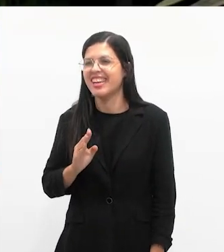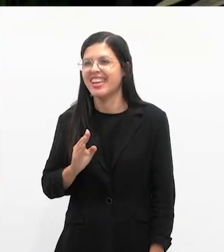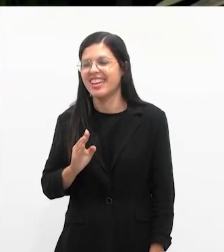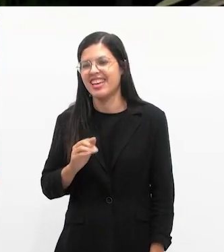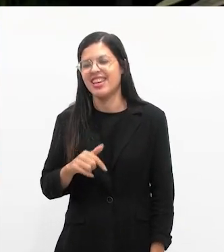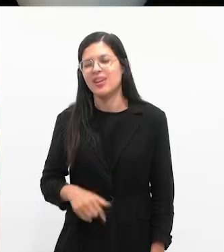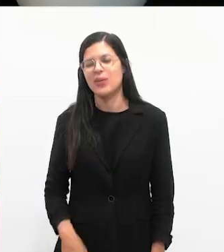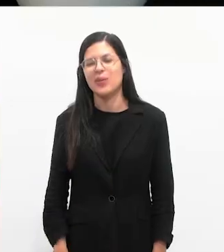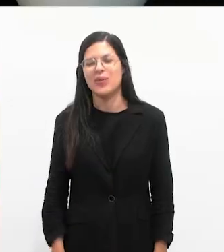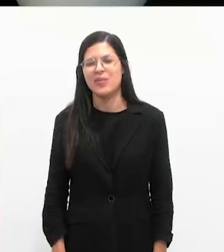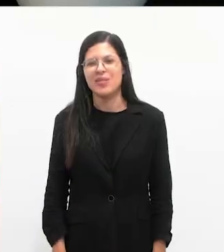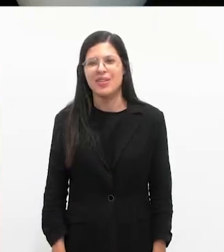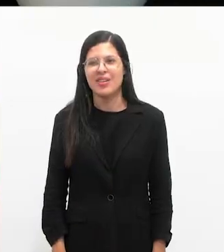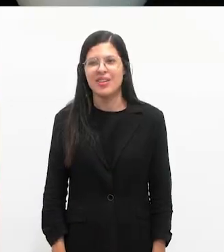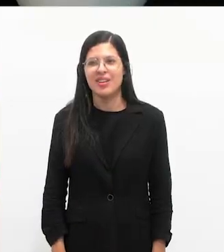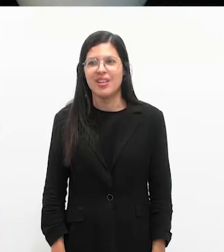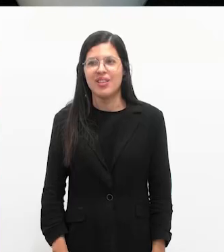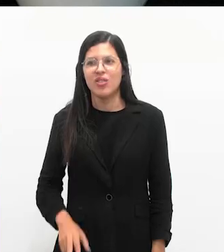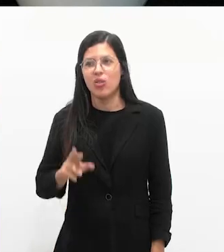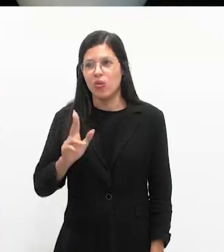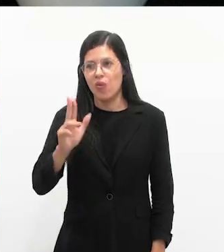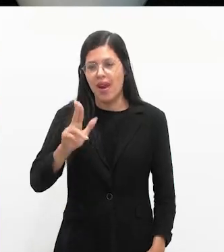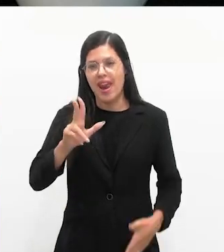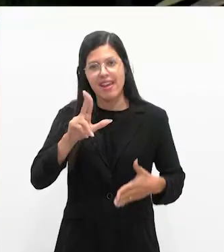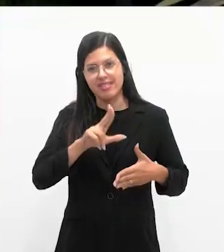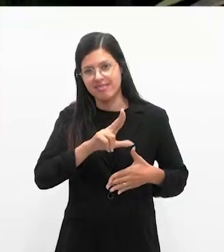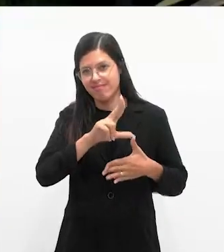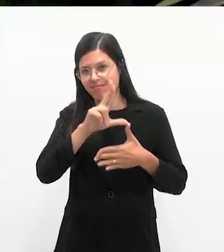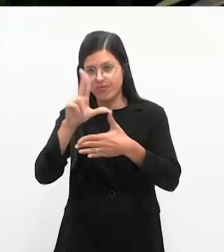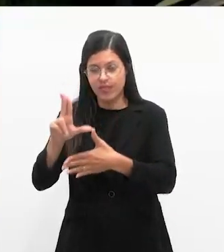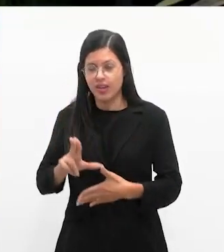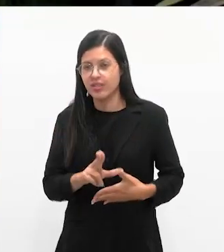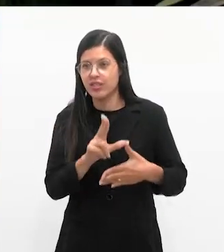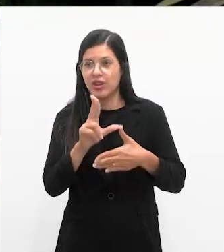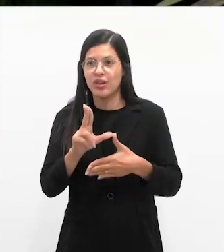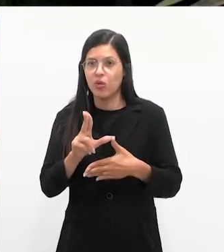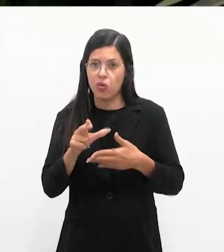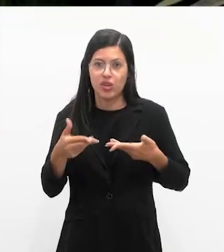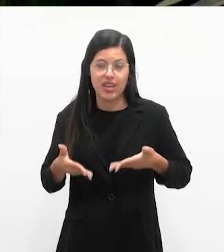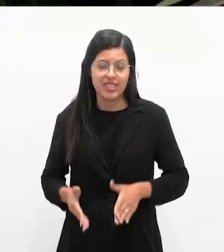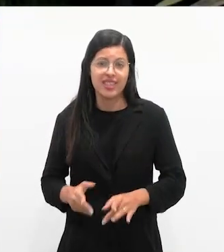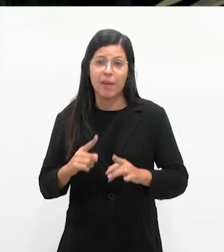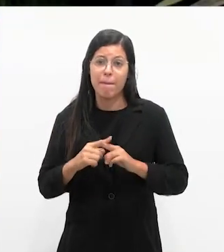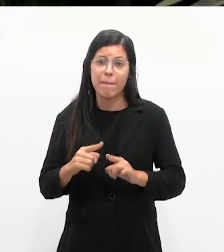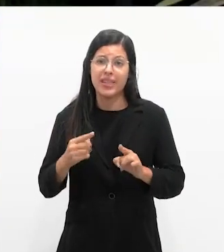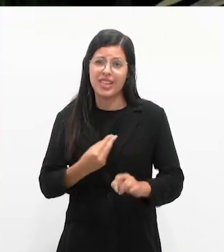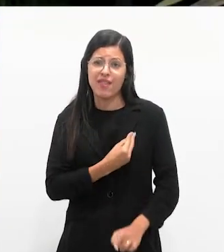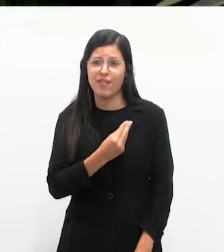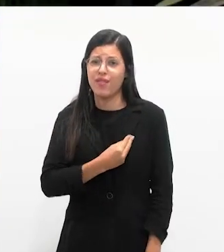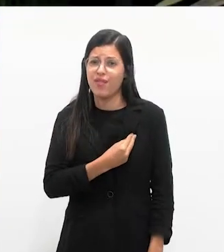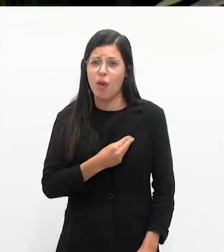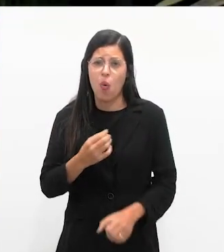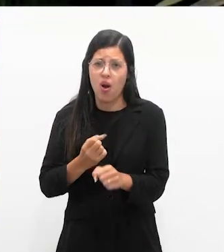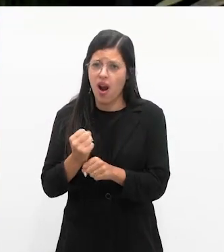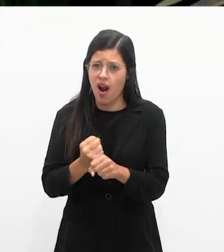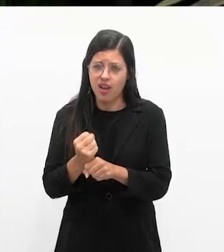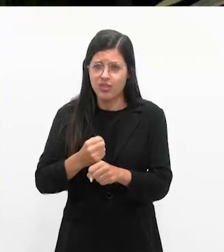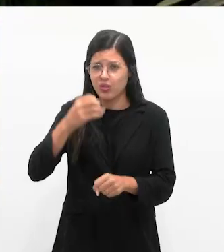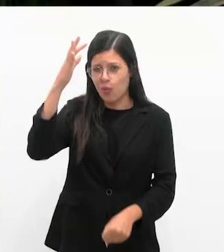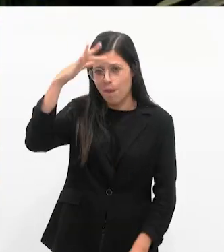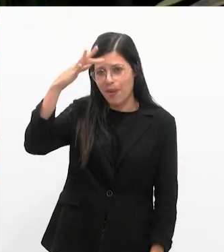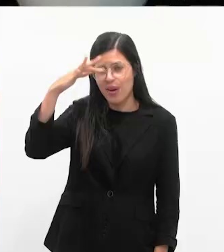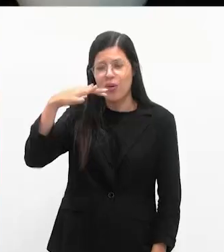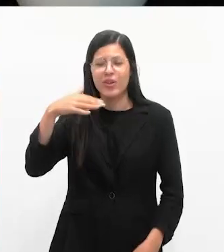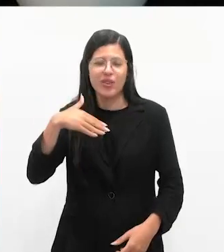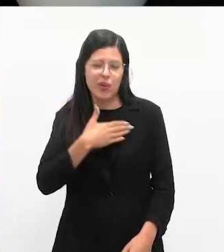ele é ele não é latino-americano de nascença, mas por ter convivido tanto tempo aqui no Peru, seu coração já foi moldado